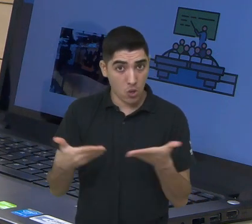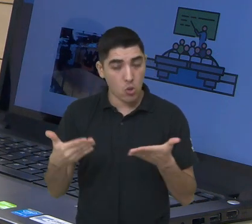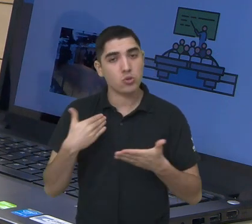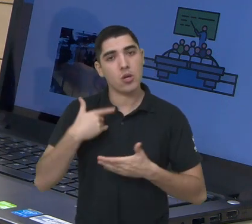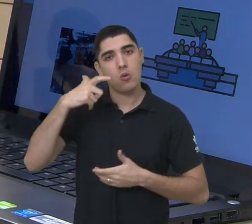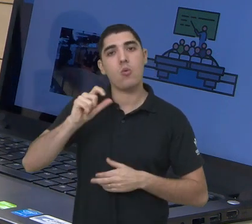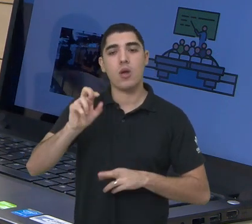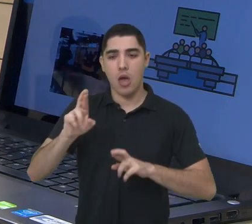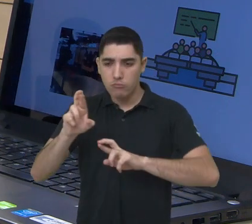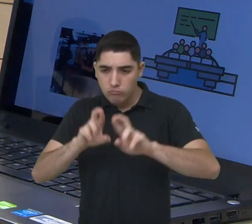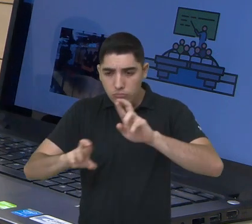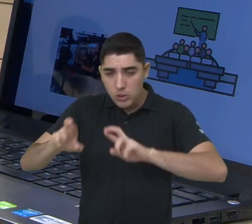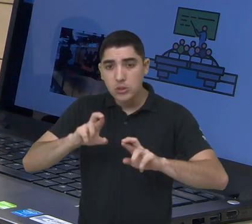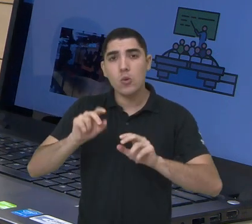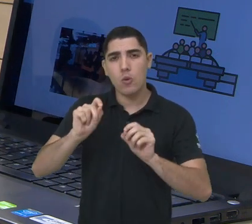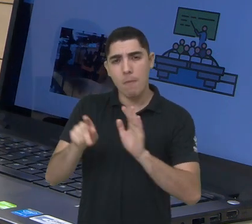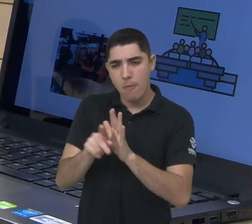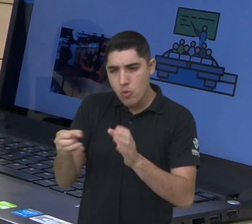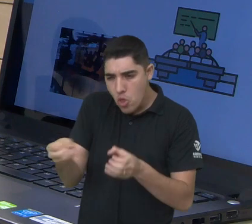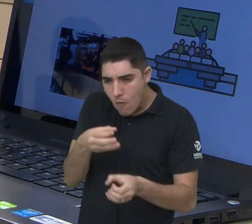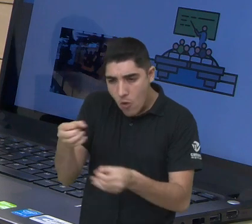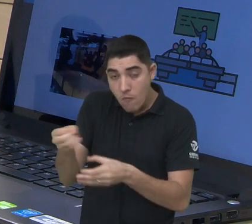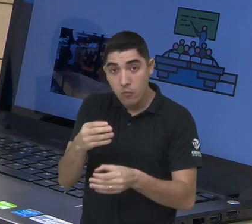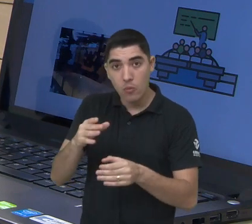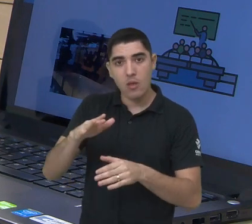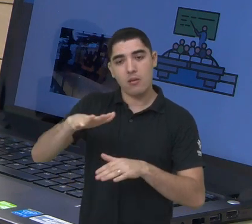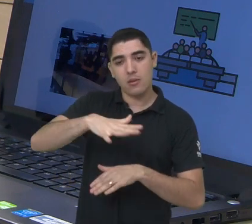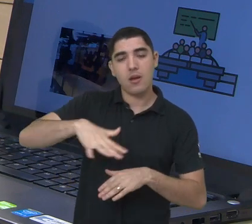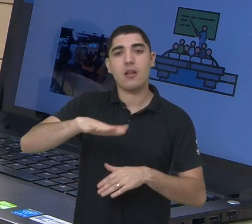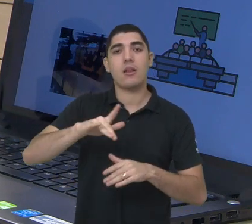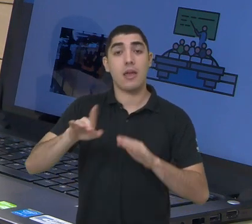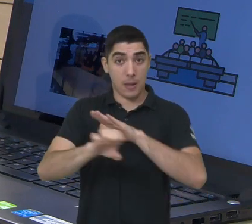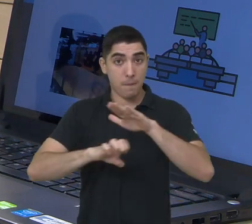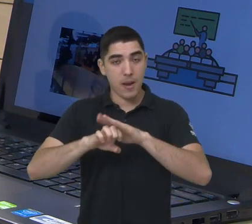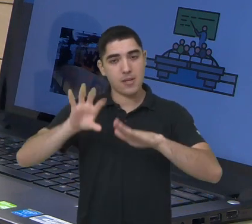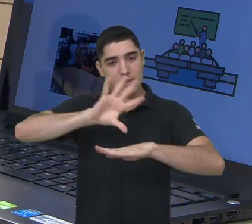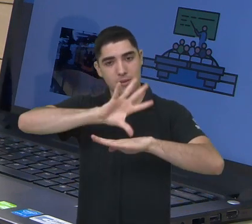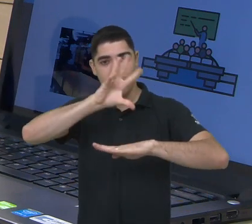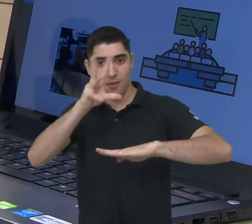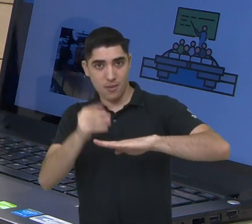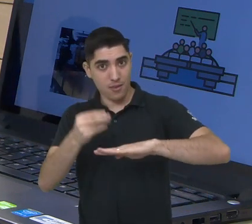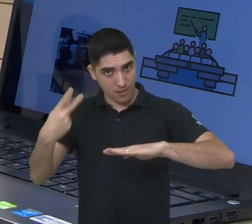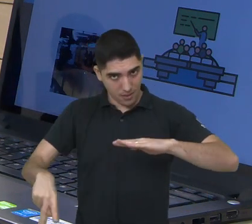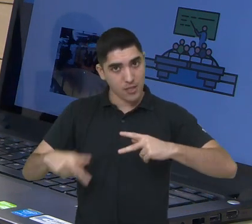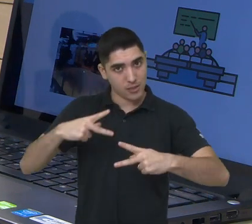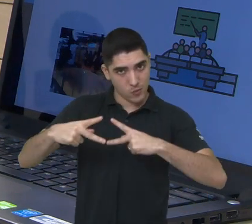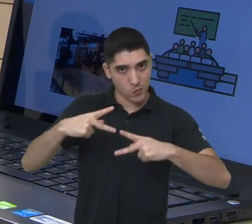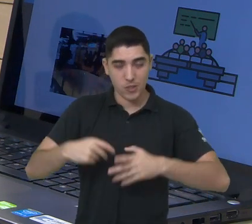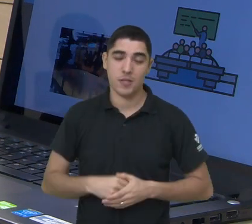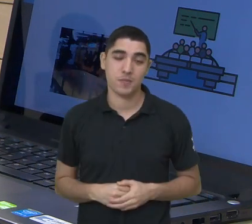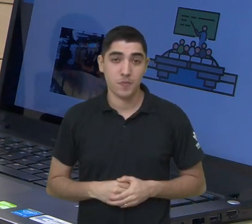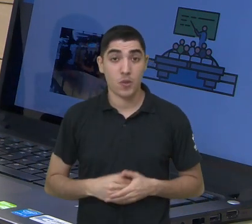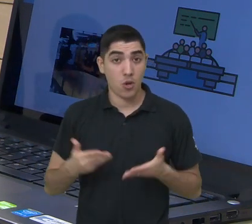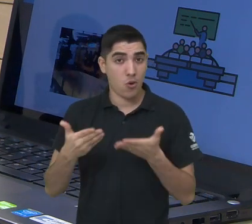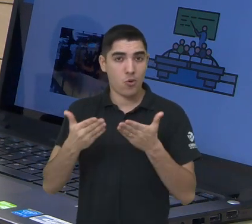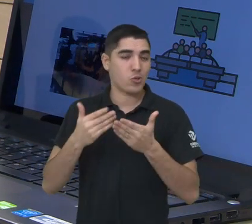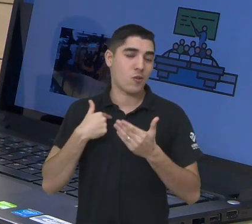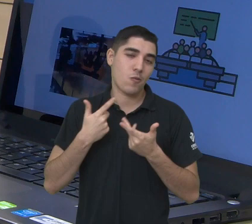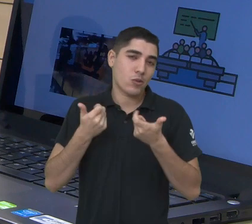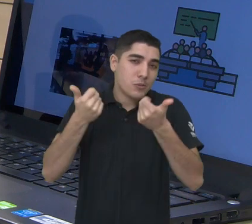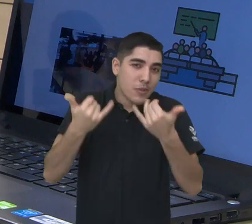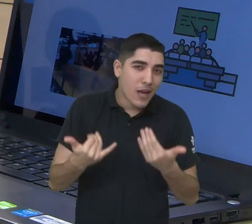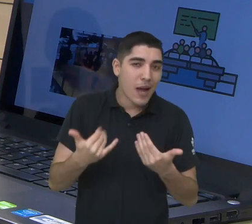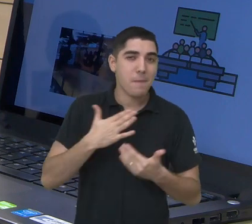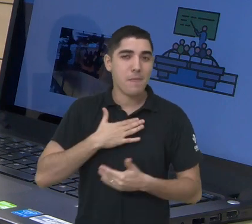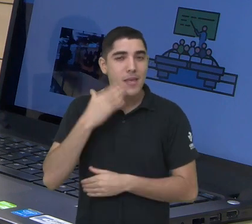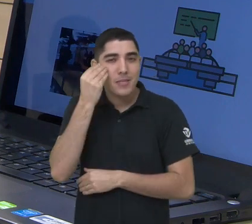estou como analista de gestão de inovação, né, em um parque tecnológico de São José dos Campos. E hoje eu vou falar um pouquinho sobre